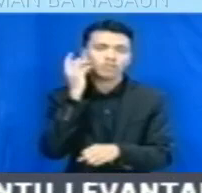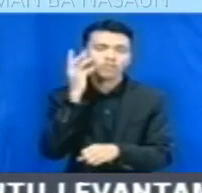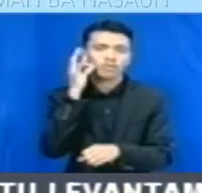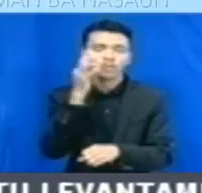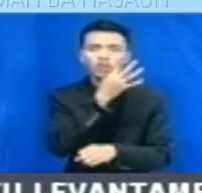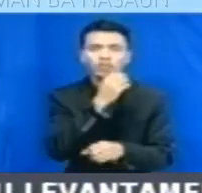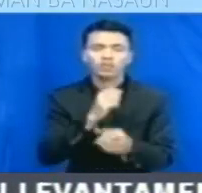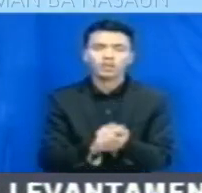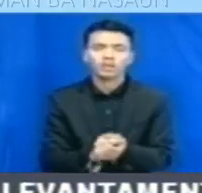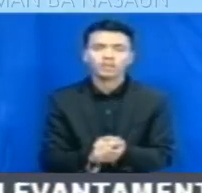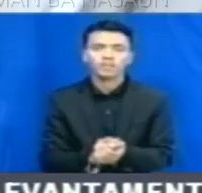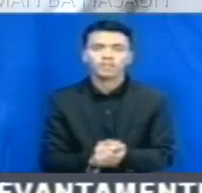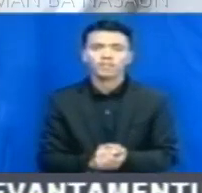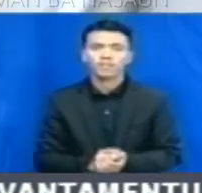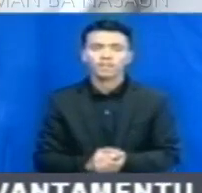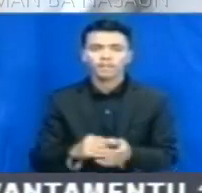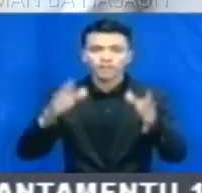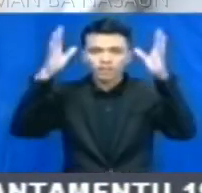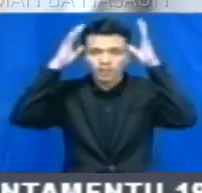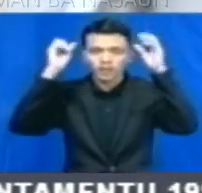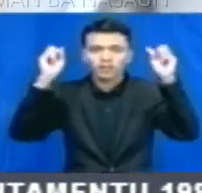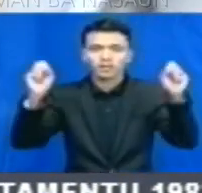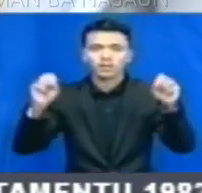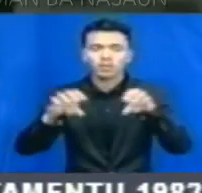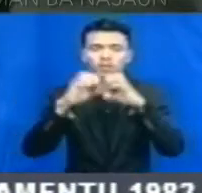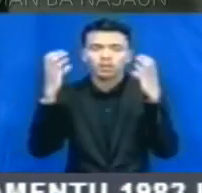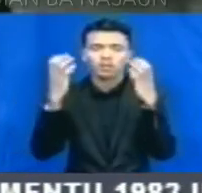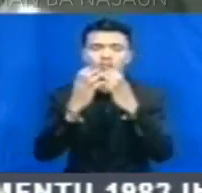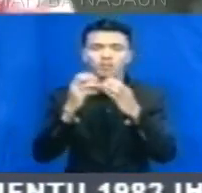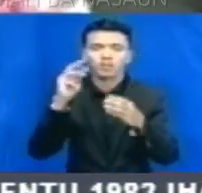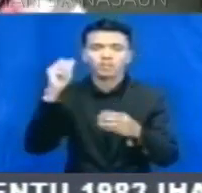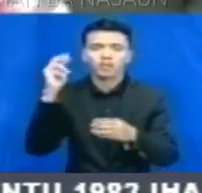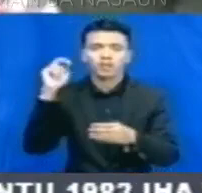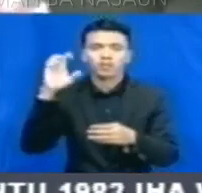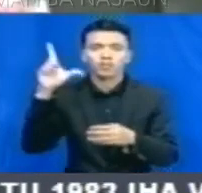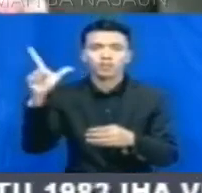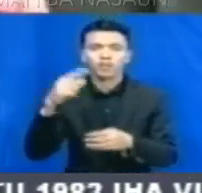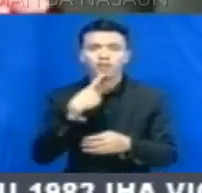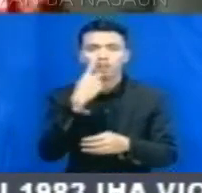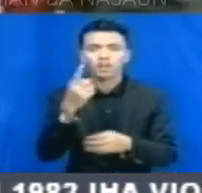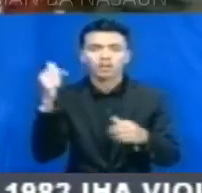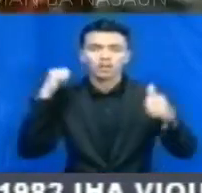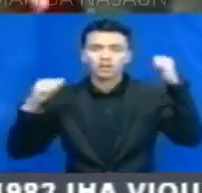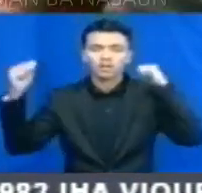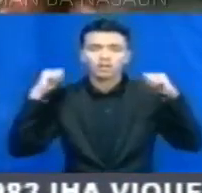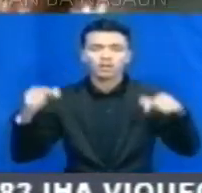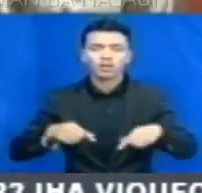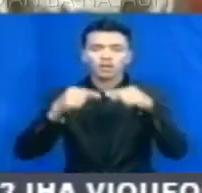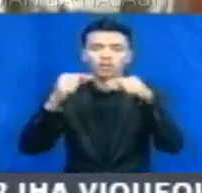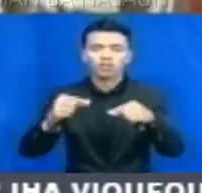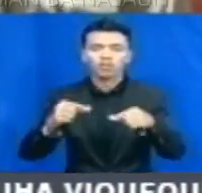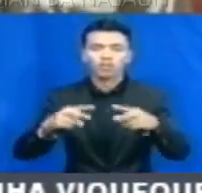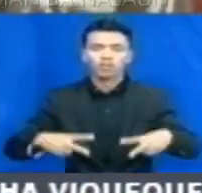declara insurreição armada na época. Presidente e comissão organizadora, Manuela Leixo Pereira, atetem. Atividades ne atu valoriza,